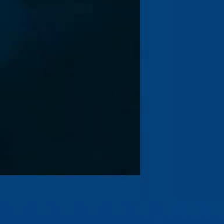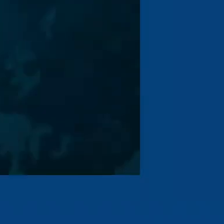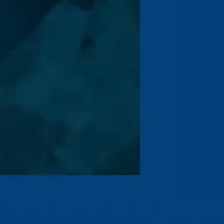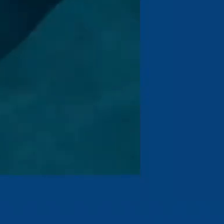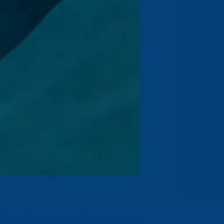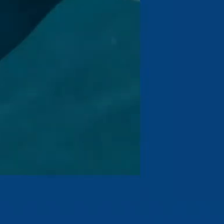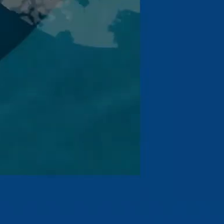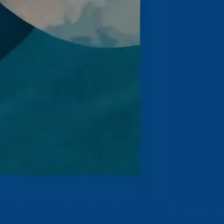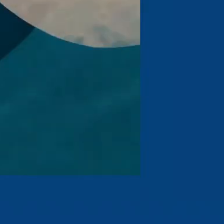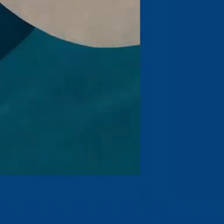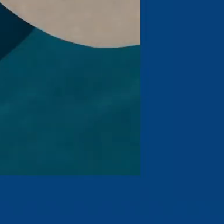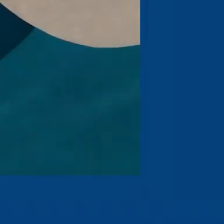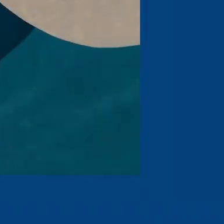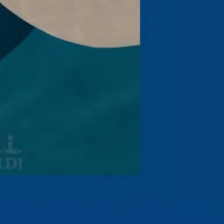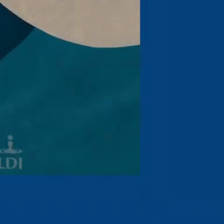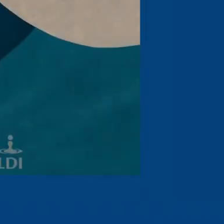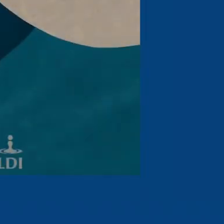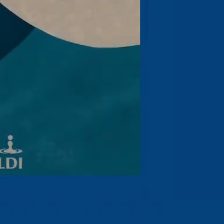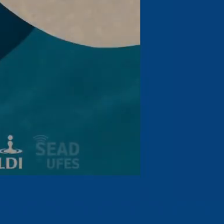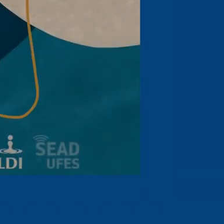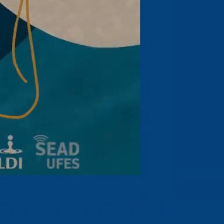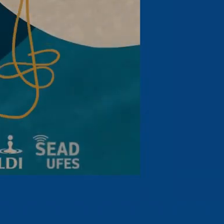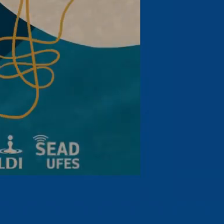E aí